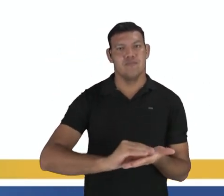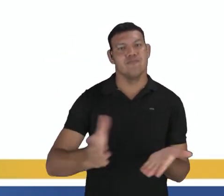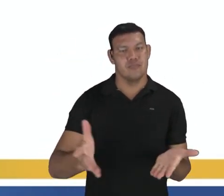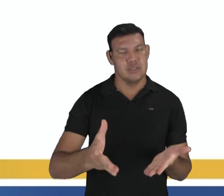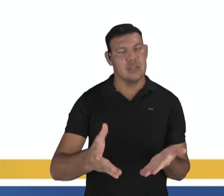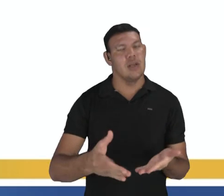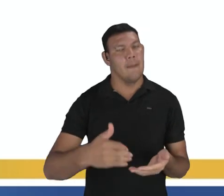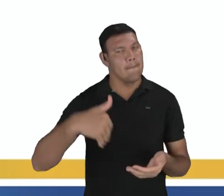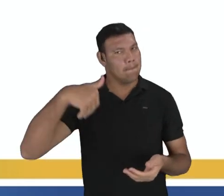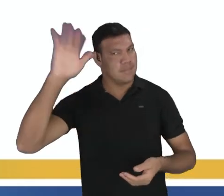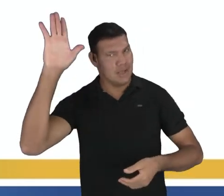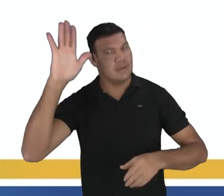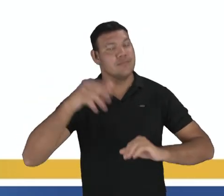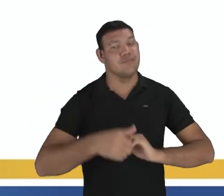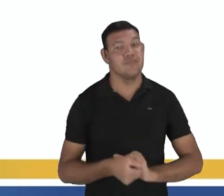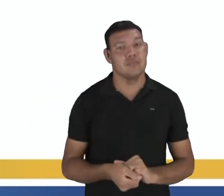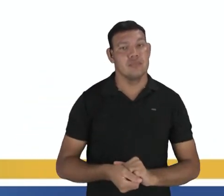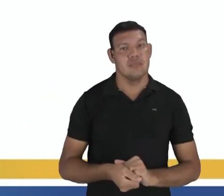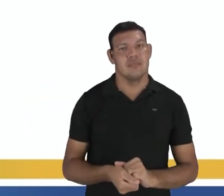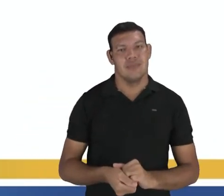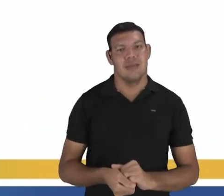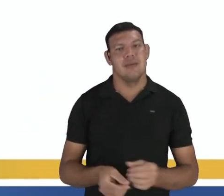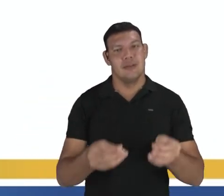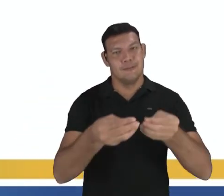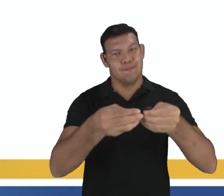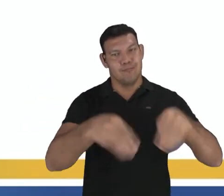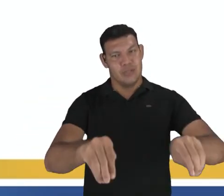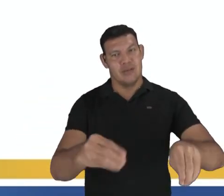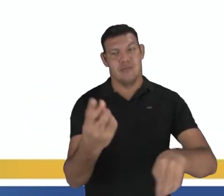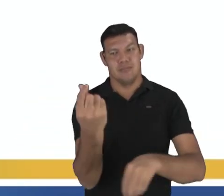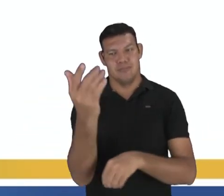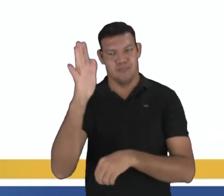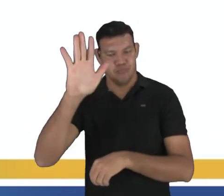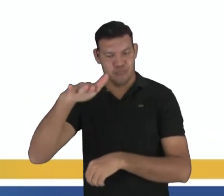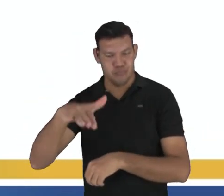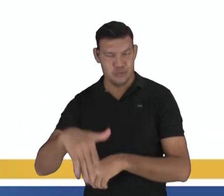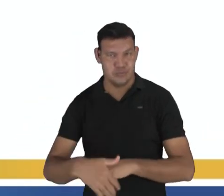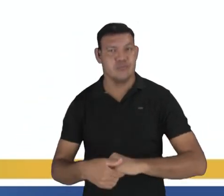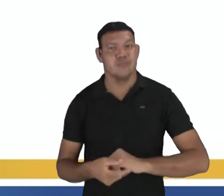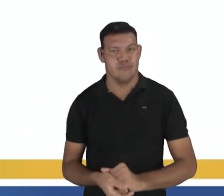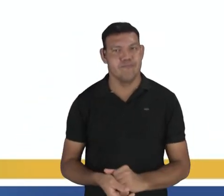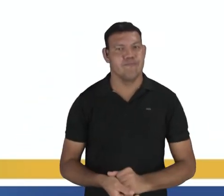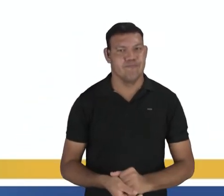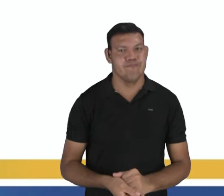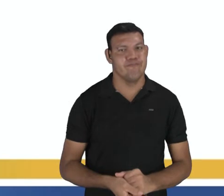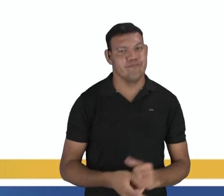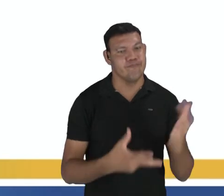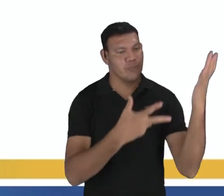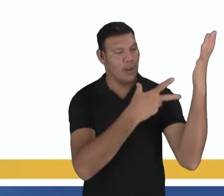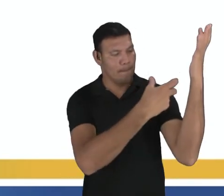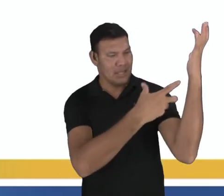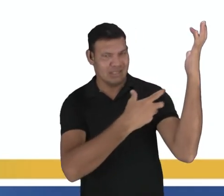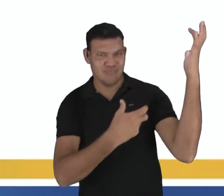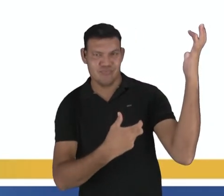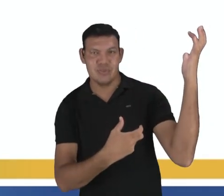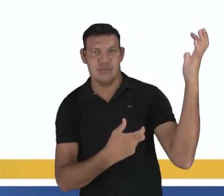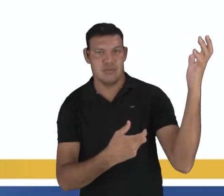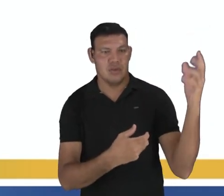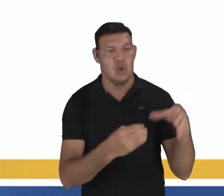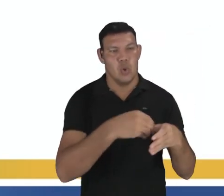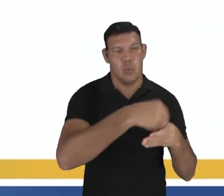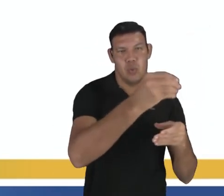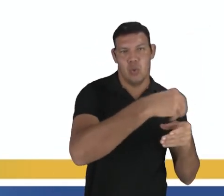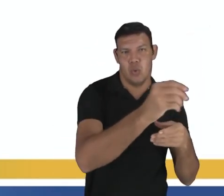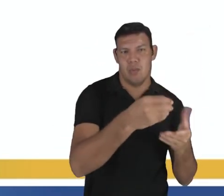para a nossa região, né? E aí isso provoca uma queda no preço do látex, né, tornando impossível a exploração comercial da borracha